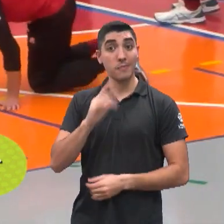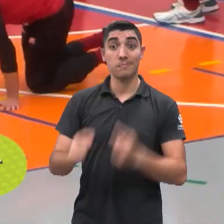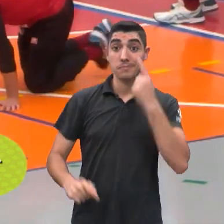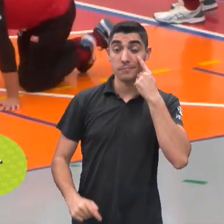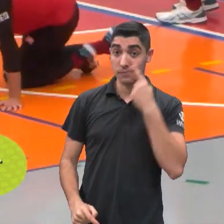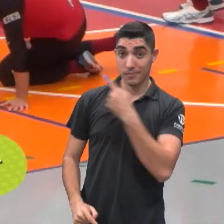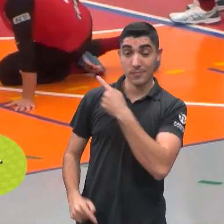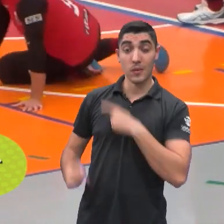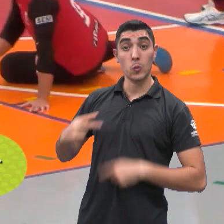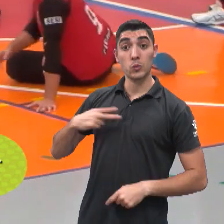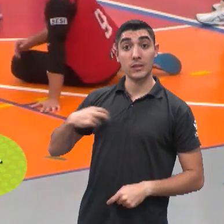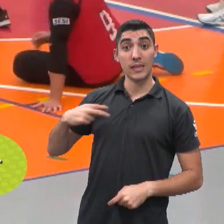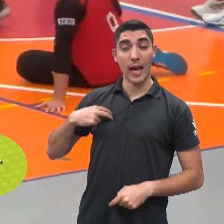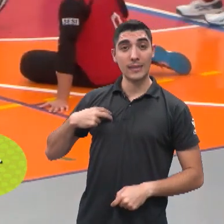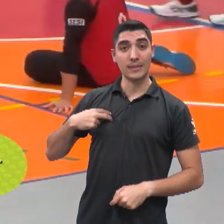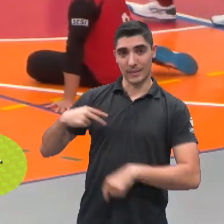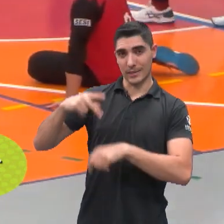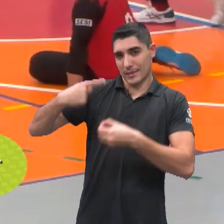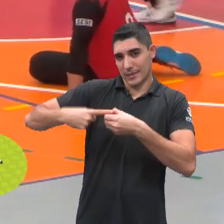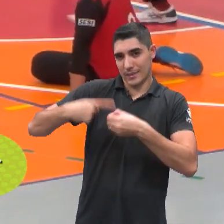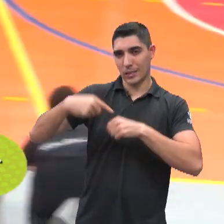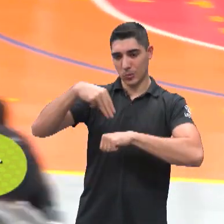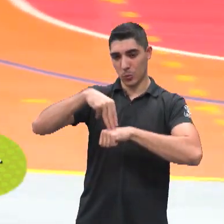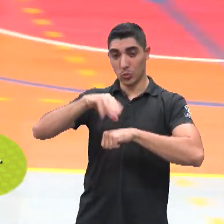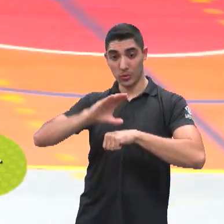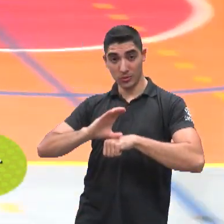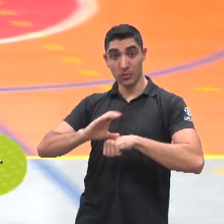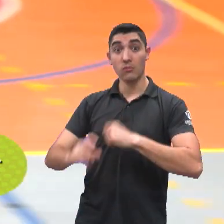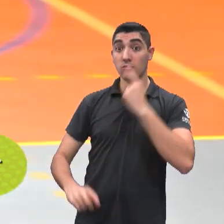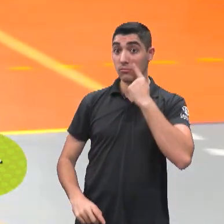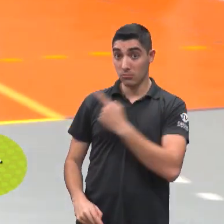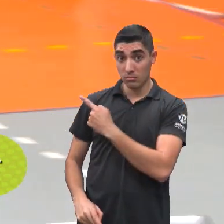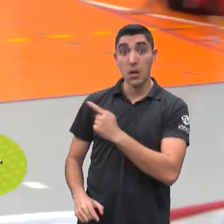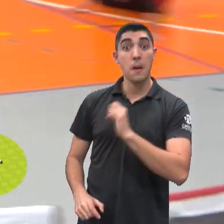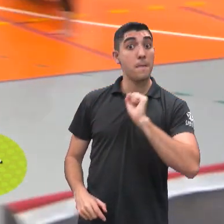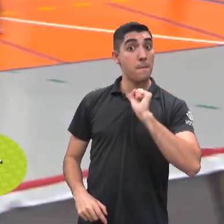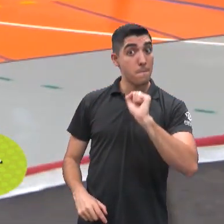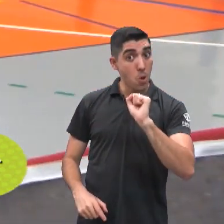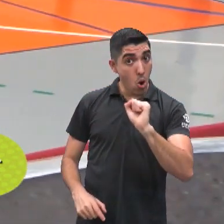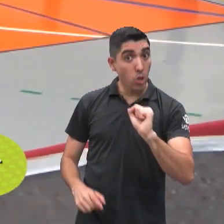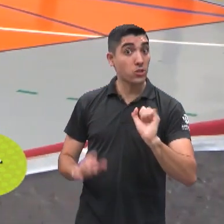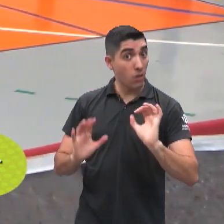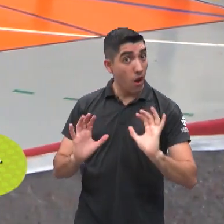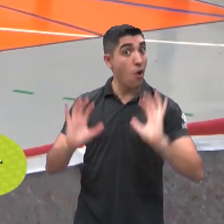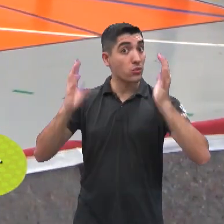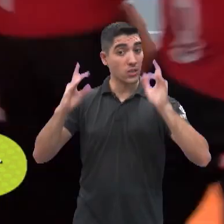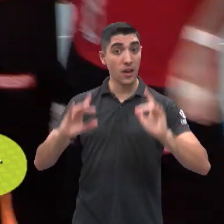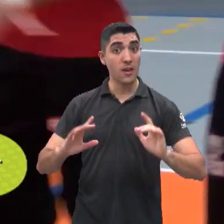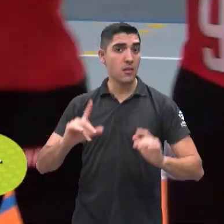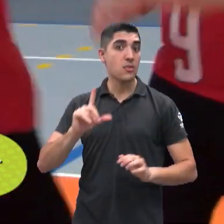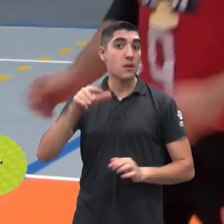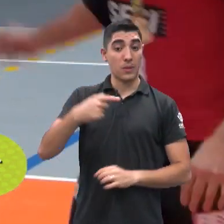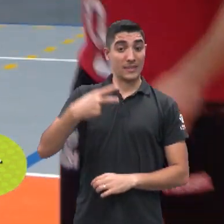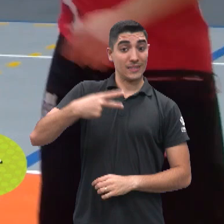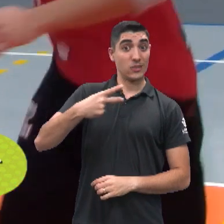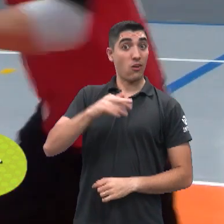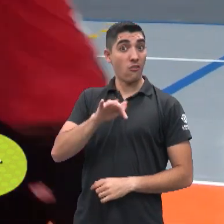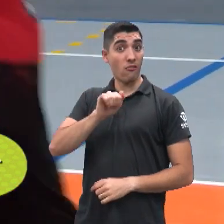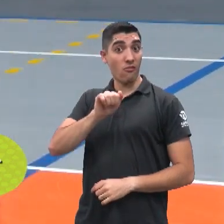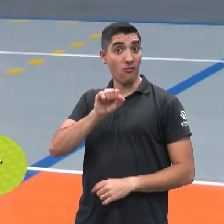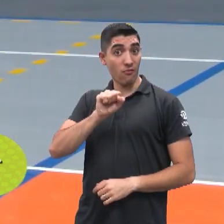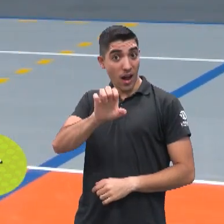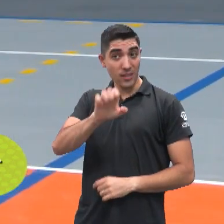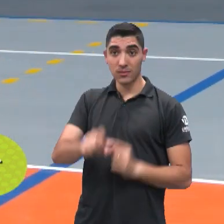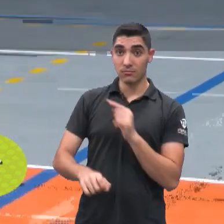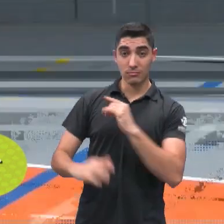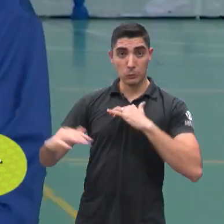de Mogi das Cruzes, que, inclusive, pode ser o adversário do São José na segunda fase da competição, que já